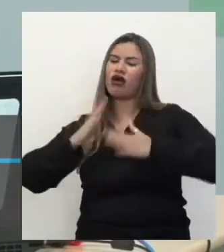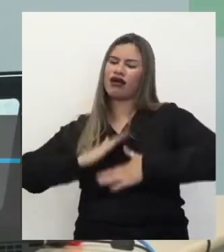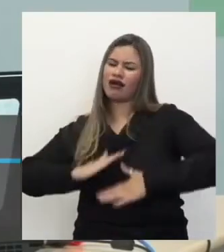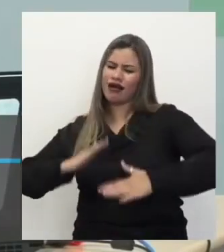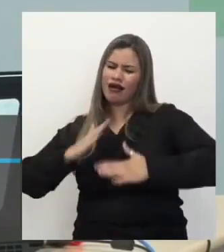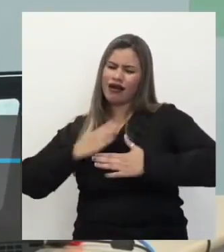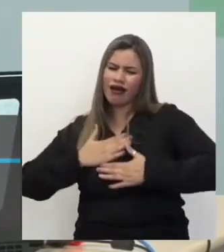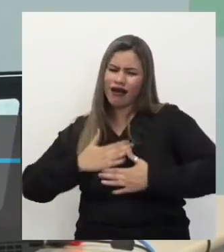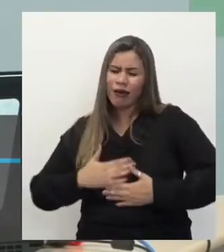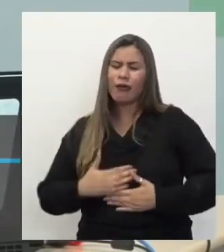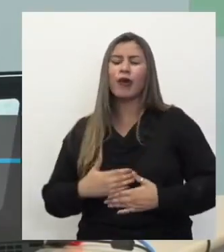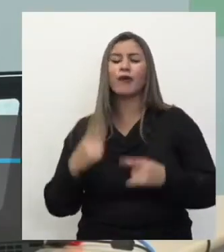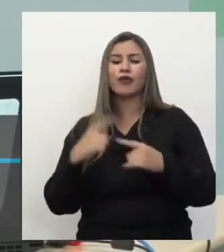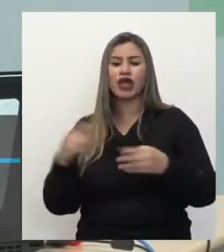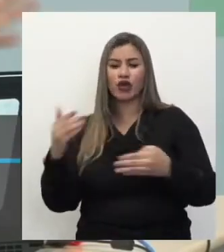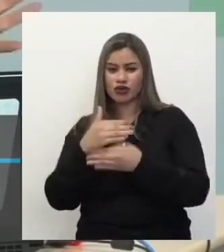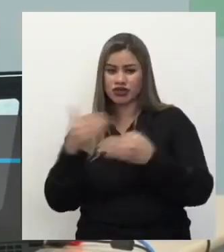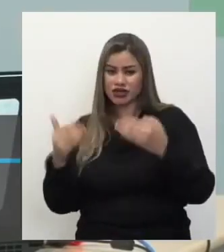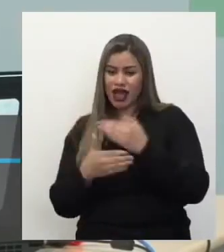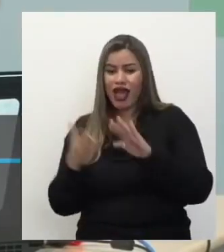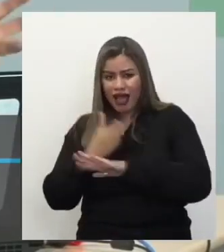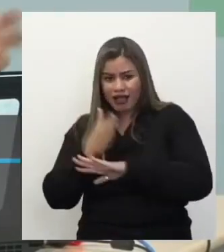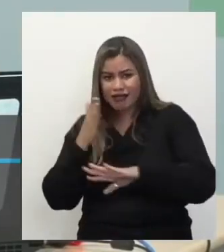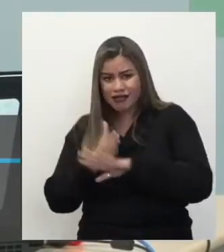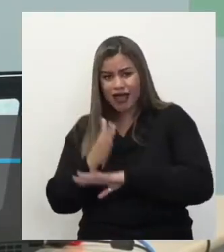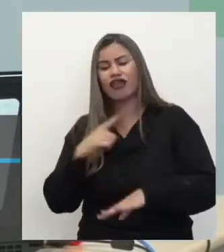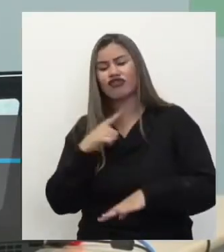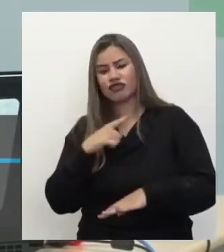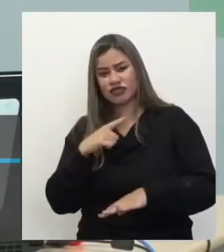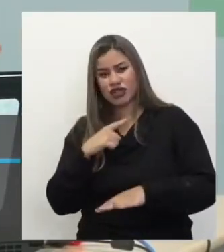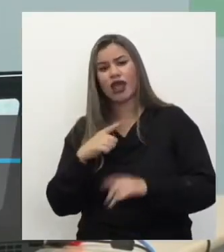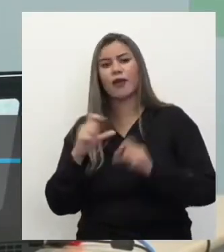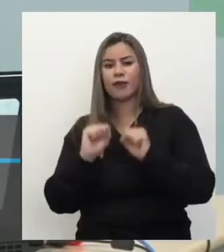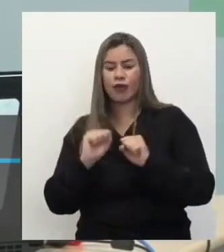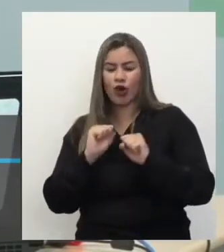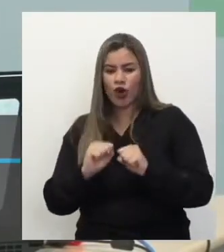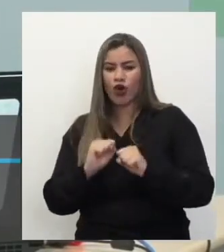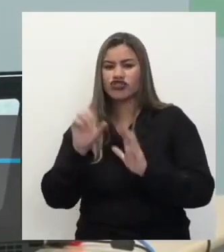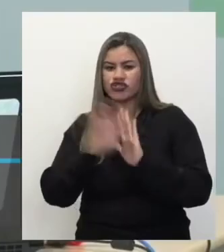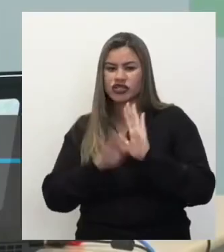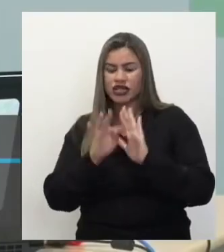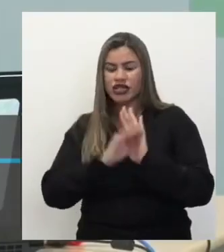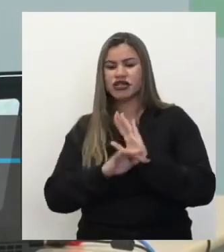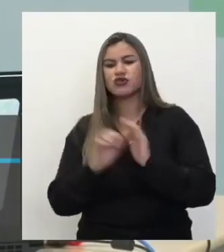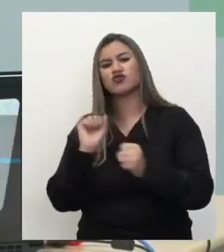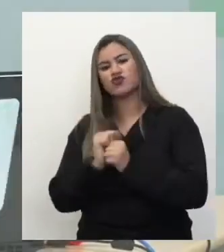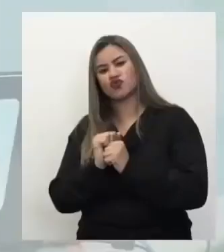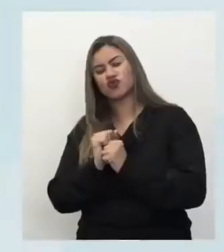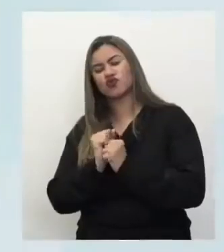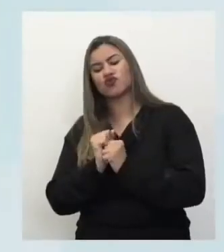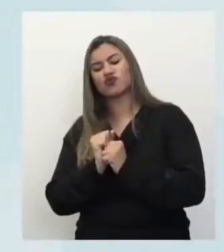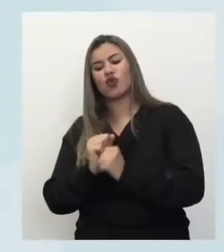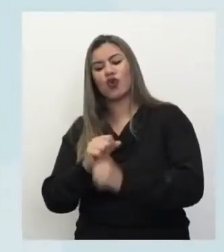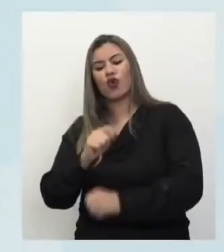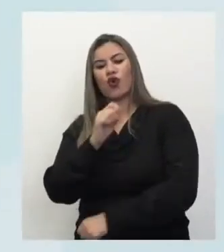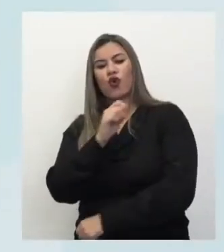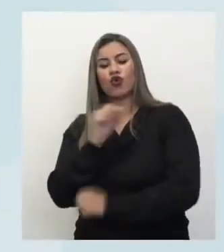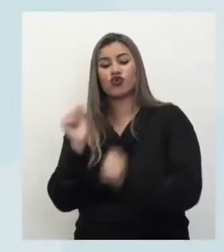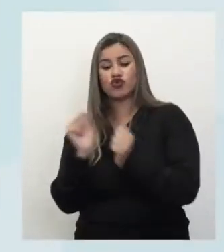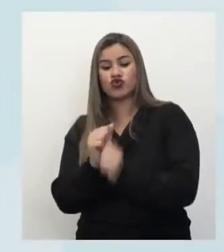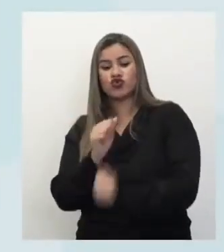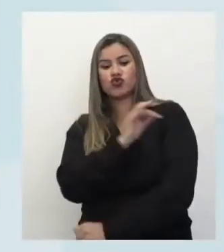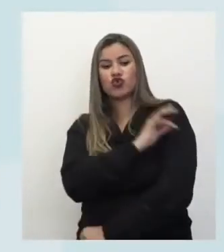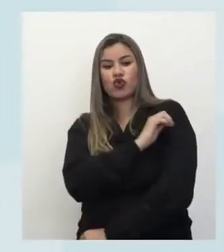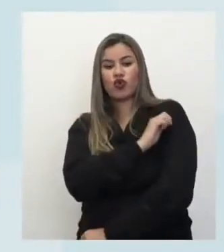esses slides, pelo menos, vocês vão ter lá no Drive. Então, vocês podem pegar esses textos e trabalhar com os alunos. Na tela, leitura do